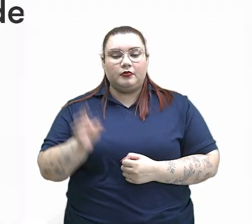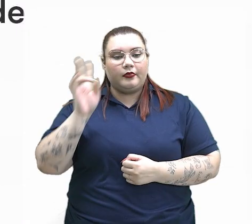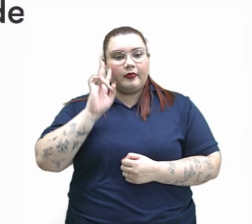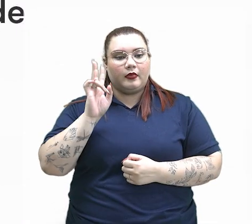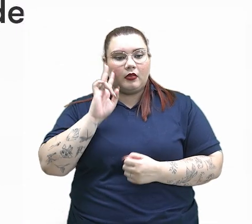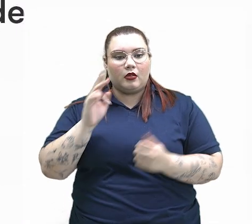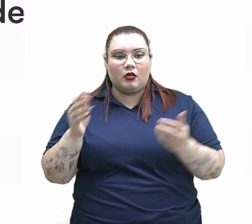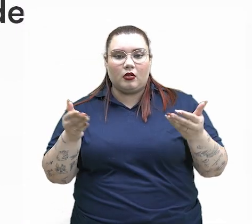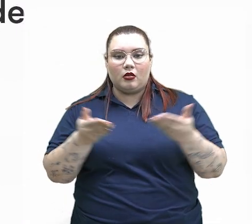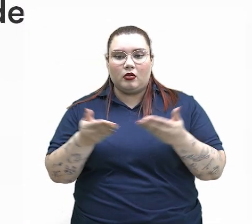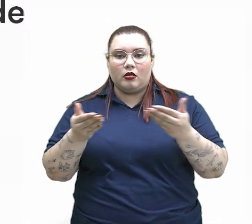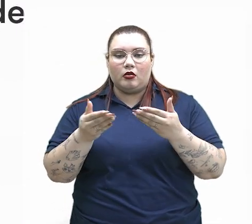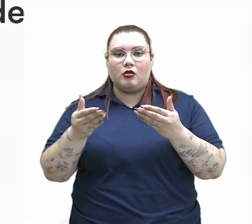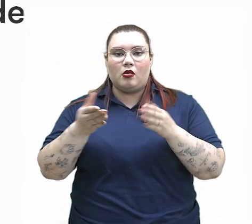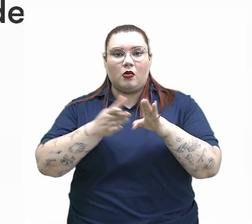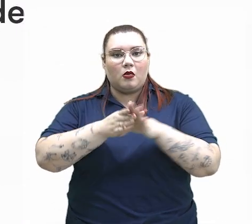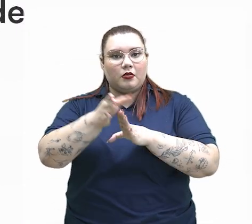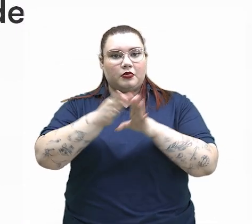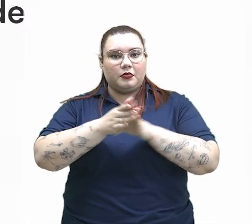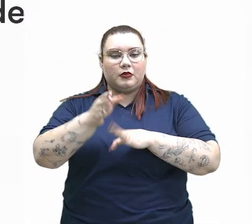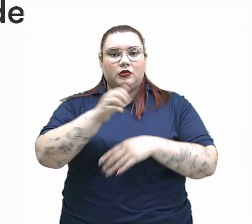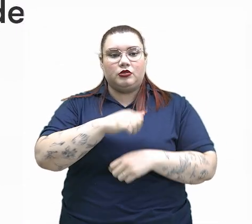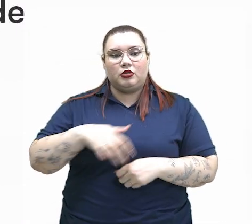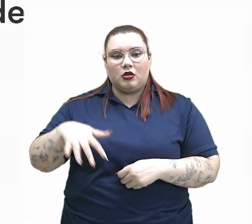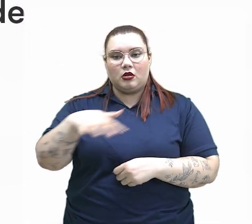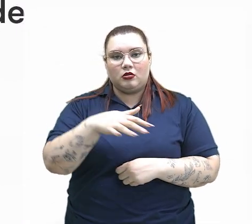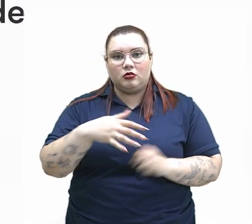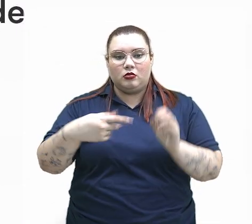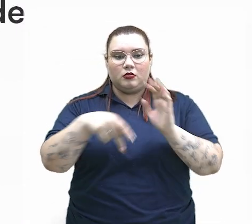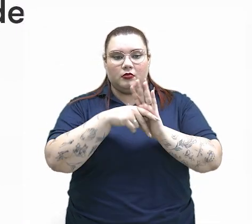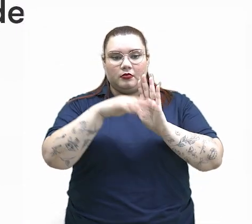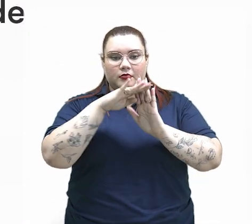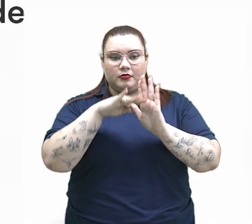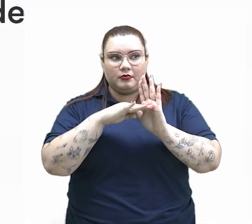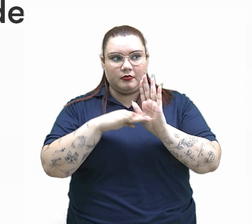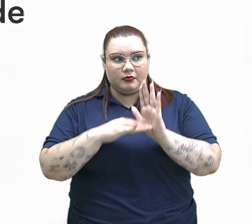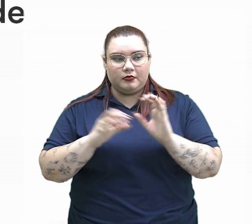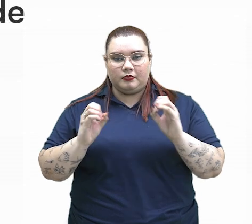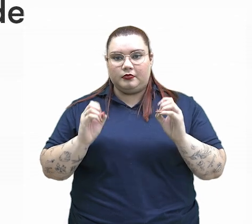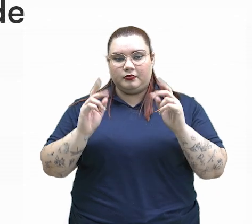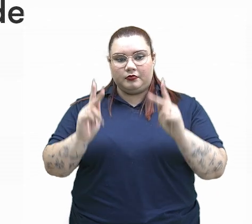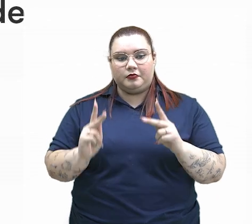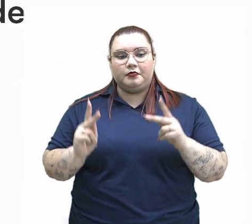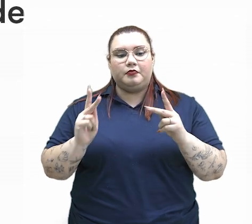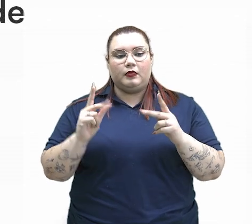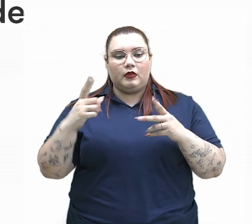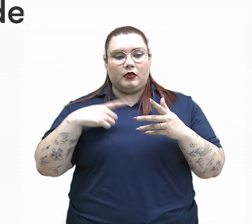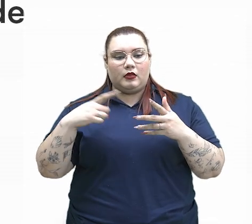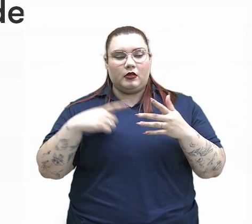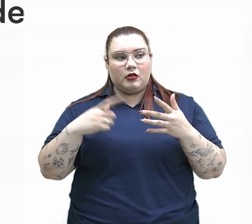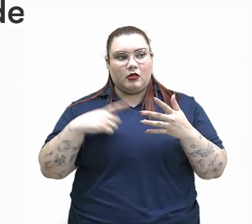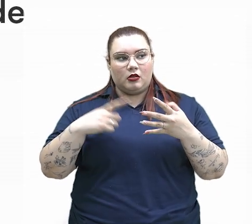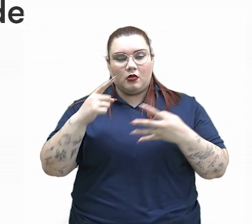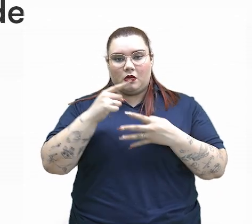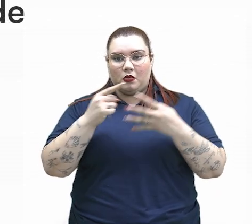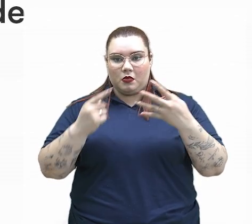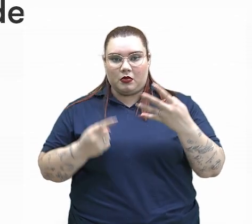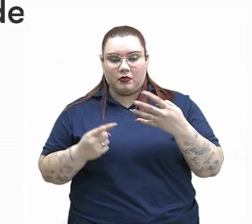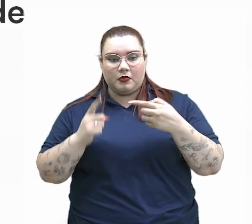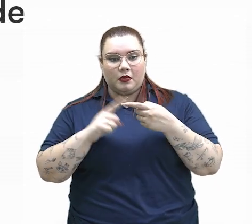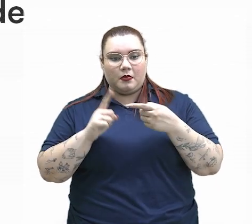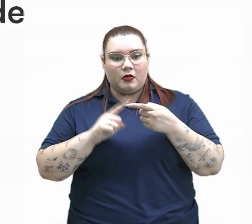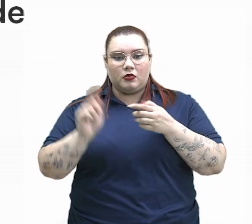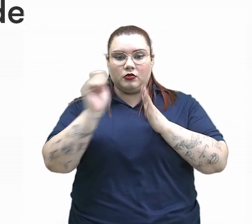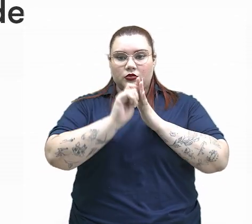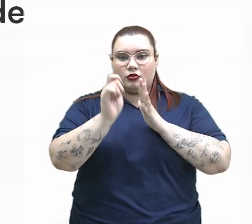lembrar, né, das recomendações gerais da cartilha, né, da cartilha lá do Enem. Então,